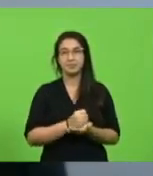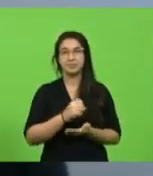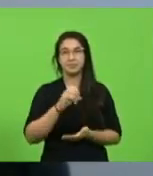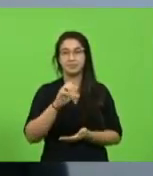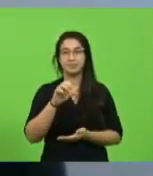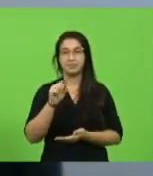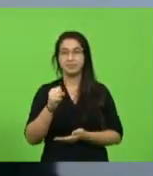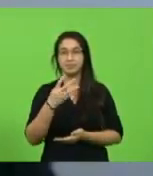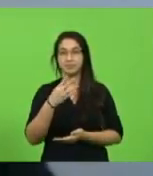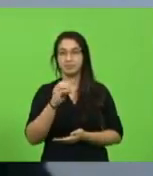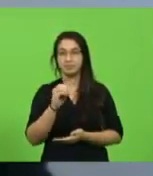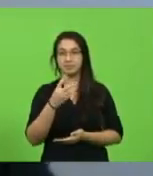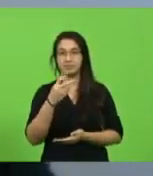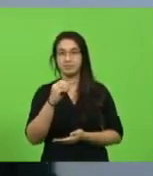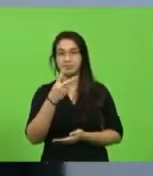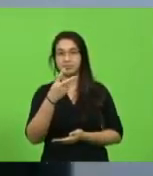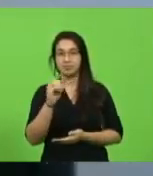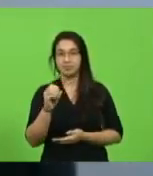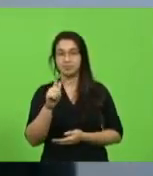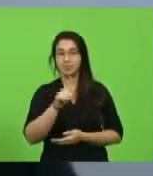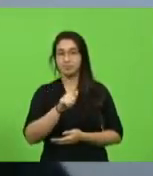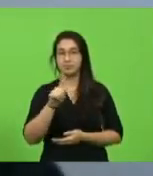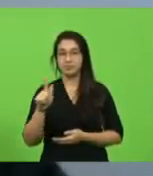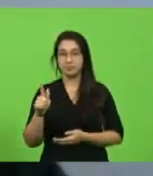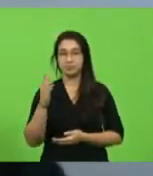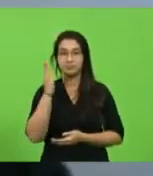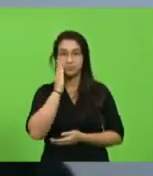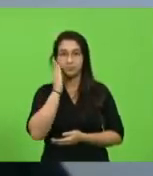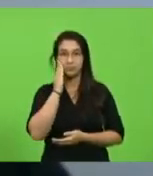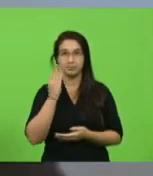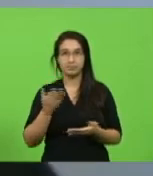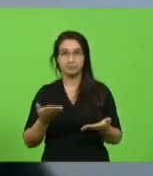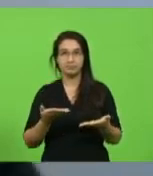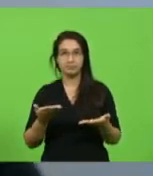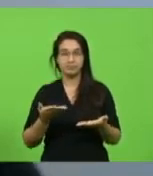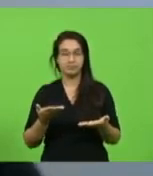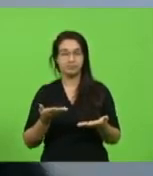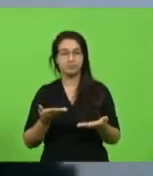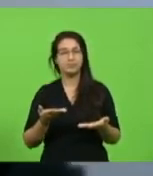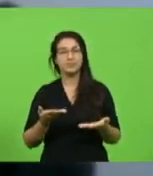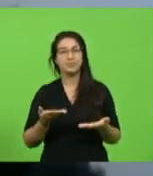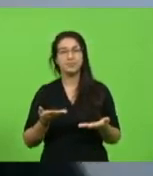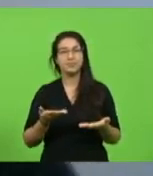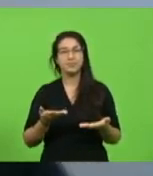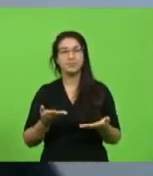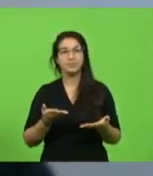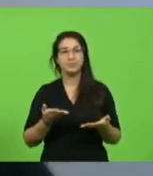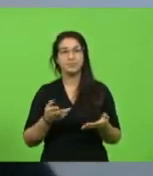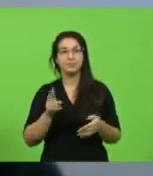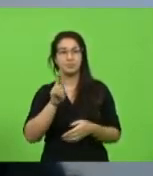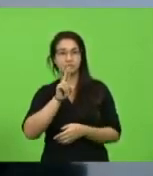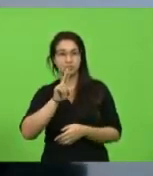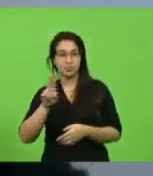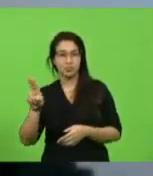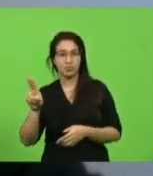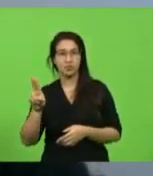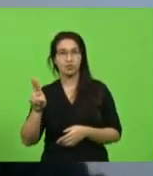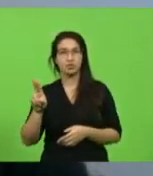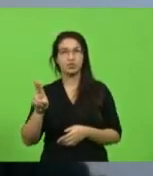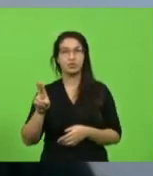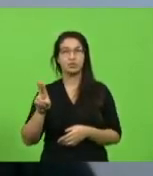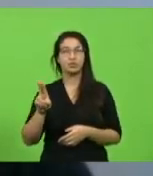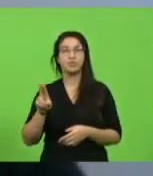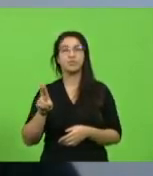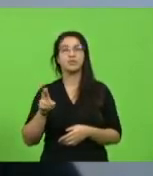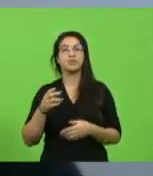2020. O GGG, se sabe, é, digamos, além de nomeado, praticamente